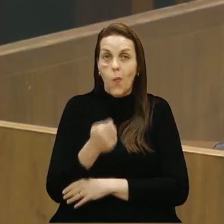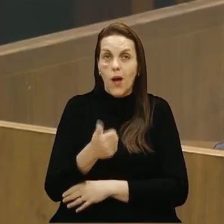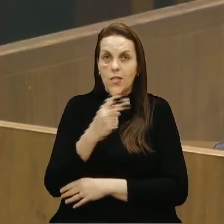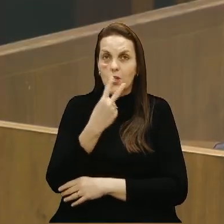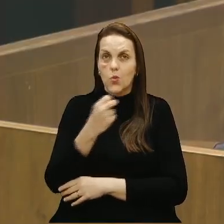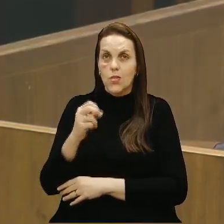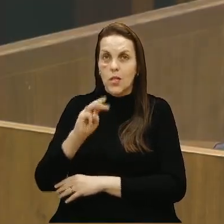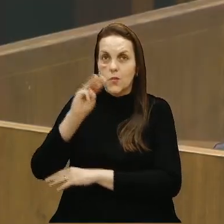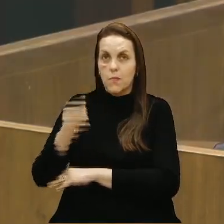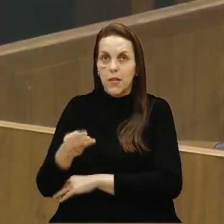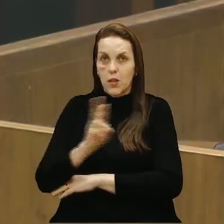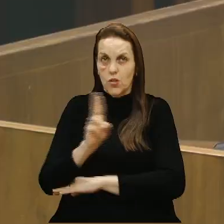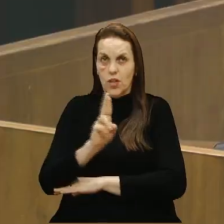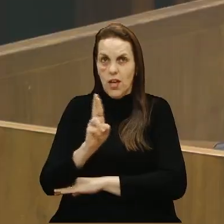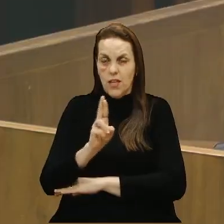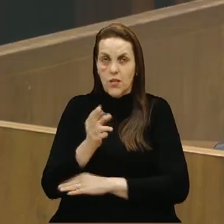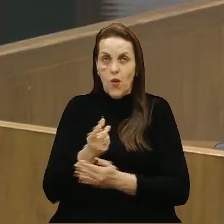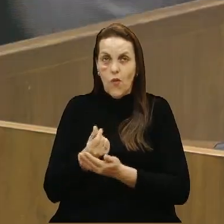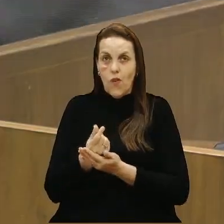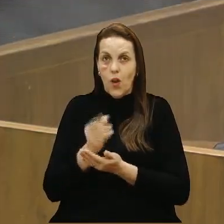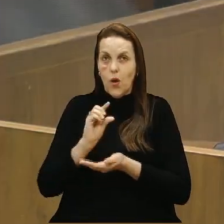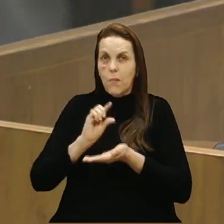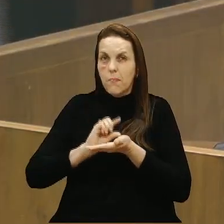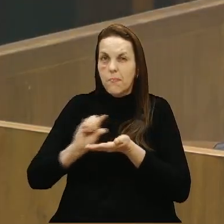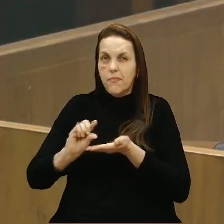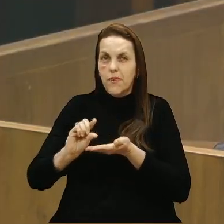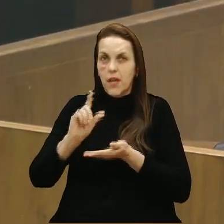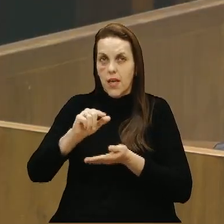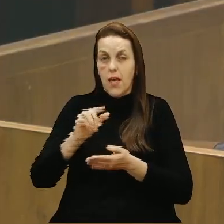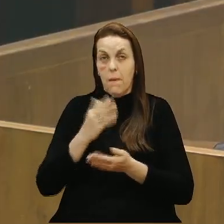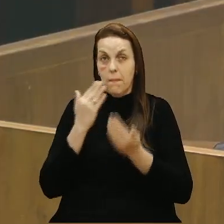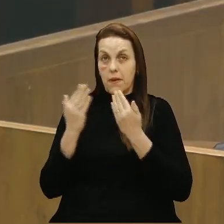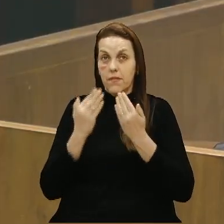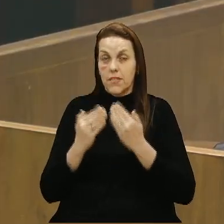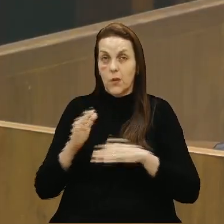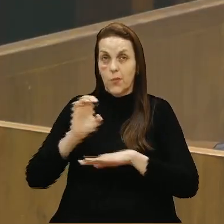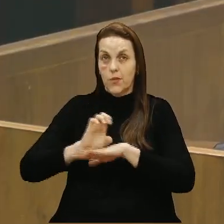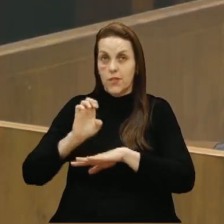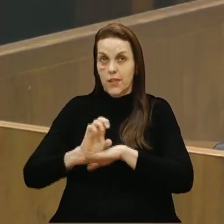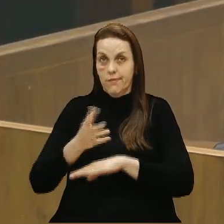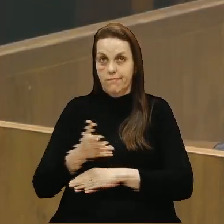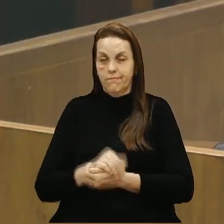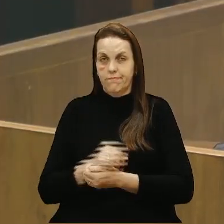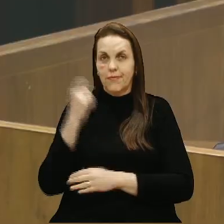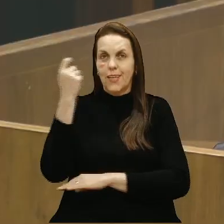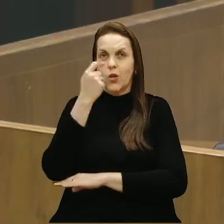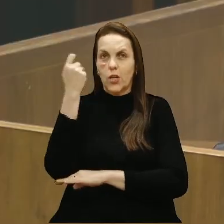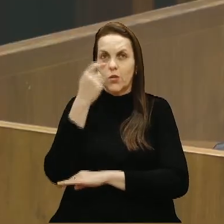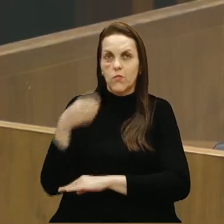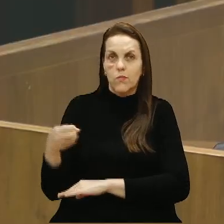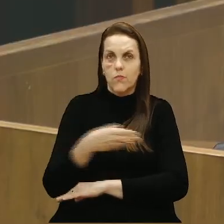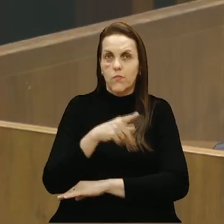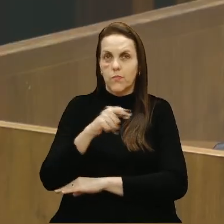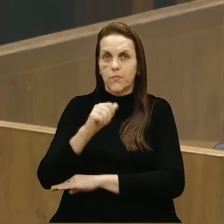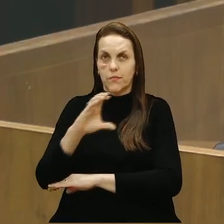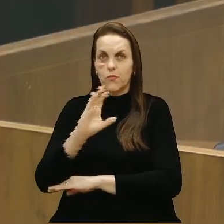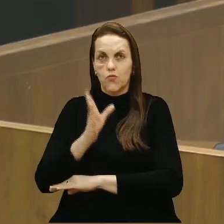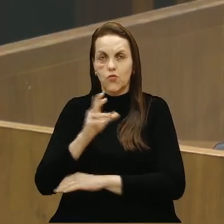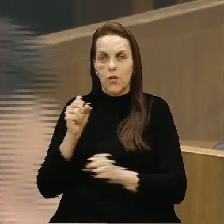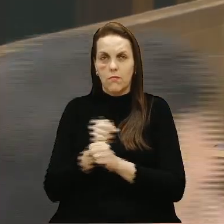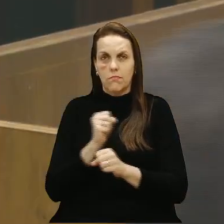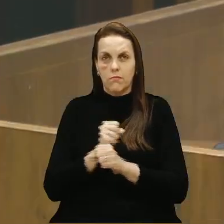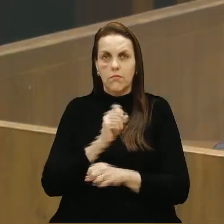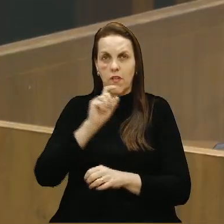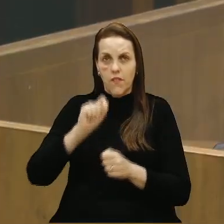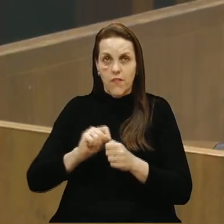reais. O valor é uma pequena parcela do investimento previsto para o Estado. No Rio Grande do Sul, o novo PAC já executou